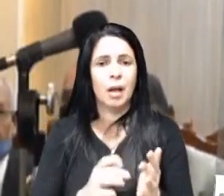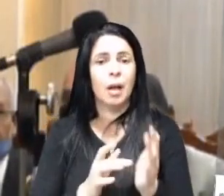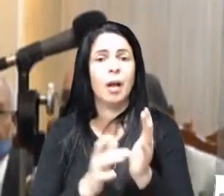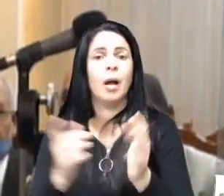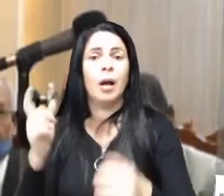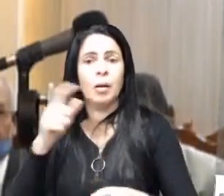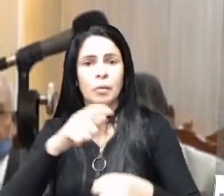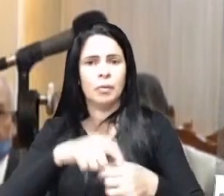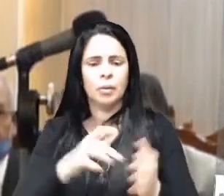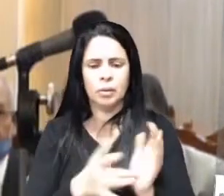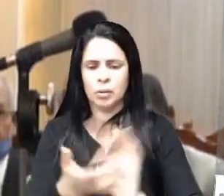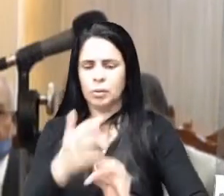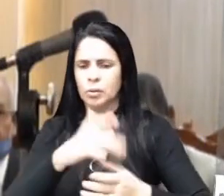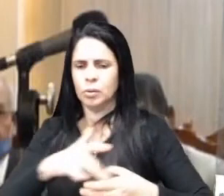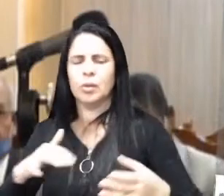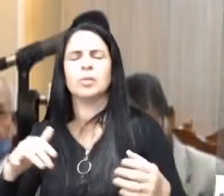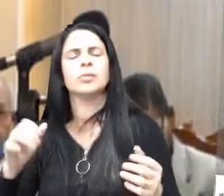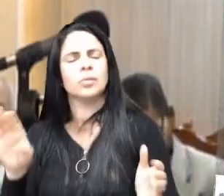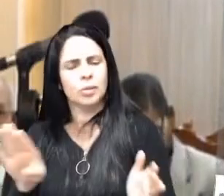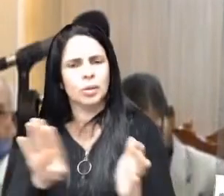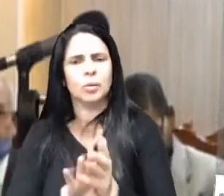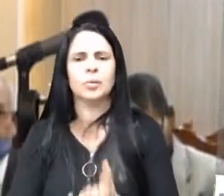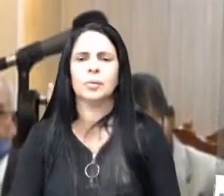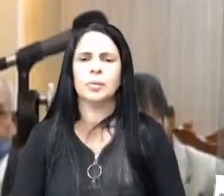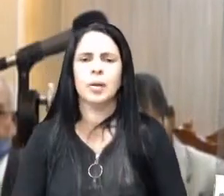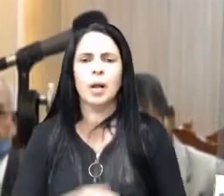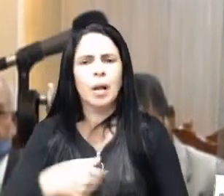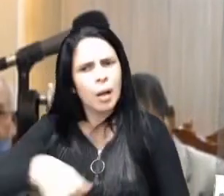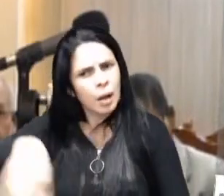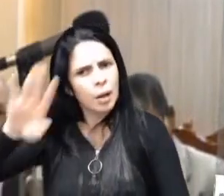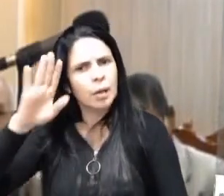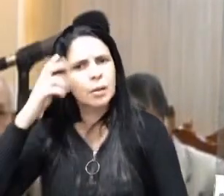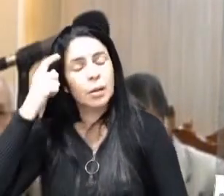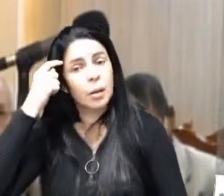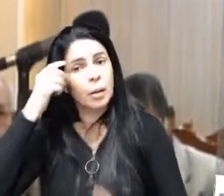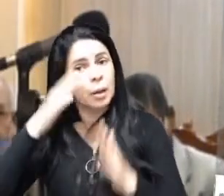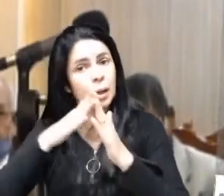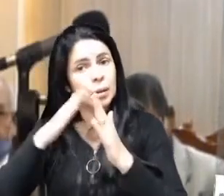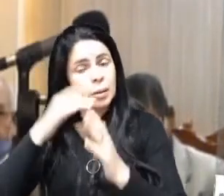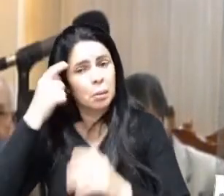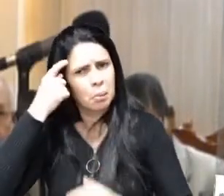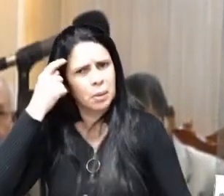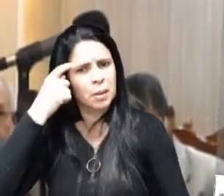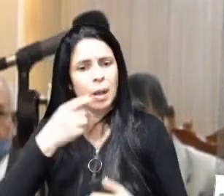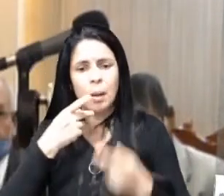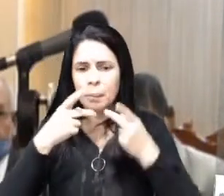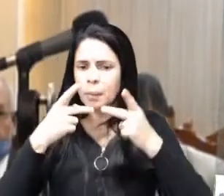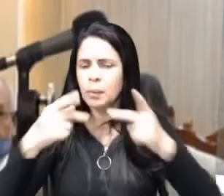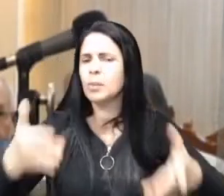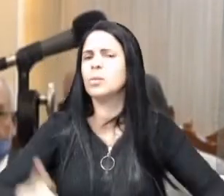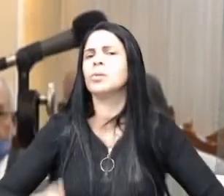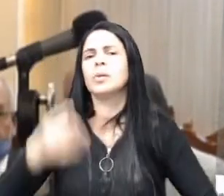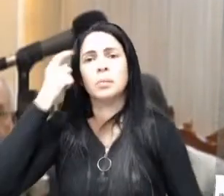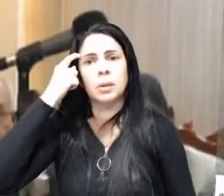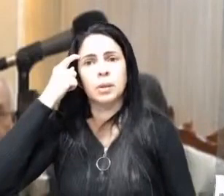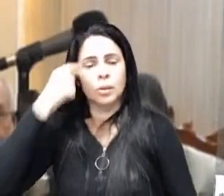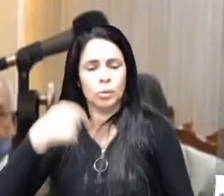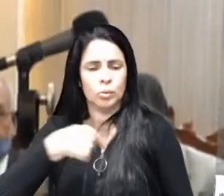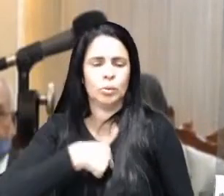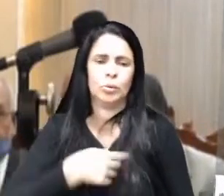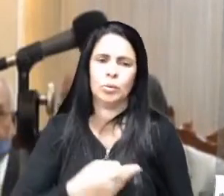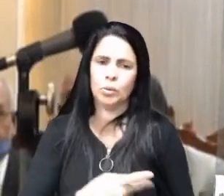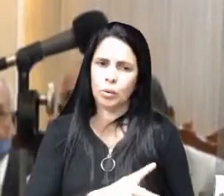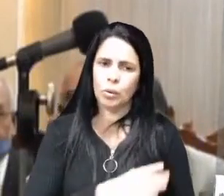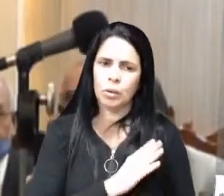Leve essa mensagem na sua mente e no seu coração. Nos dias de Pedro, ele estava falando pelo Espírito Santo.